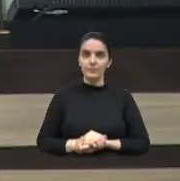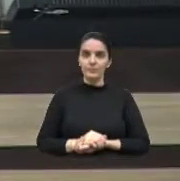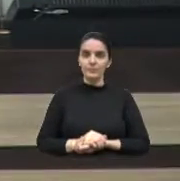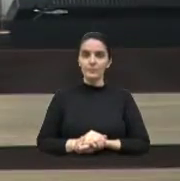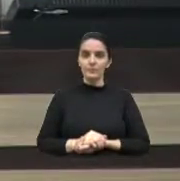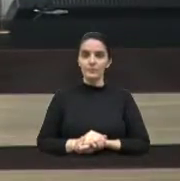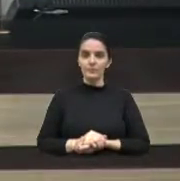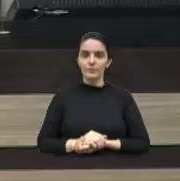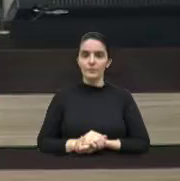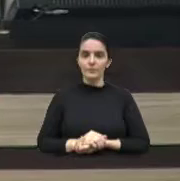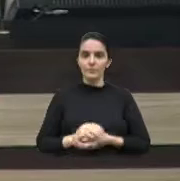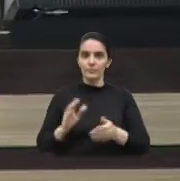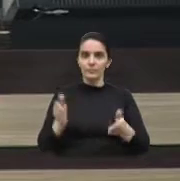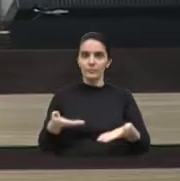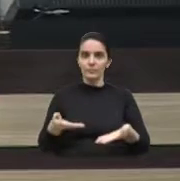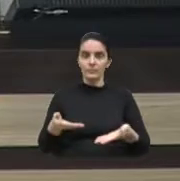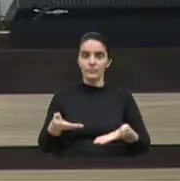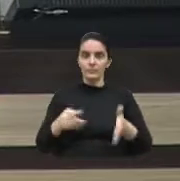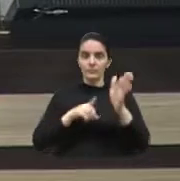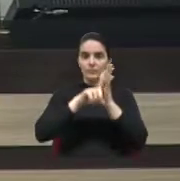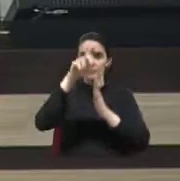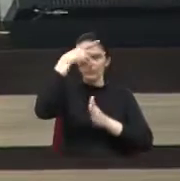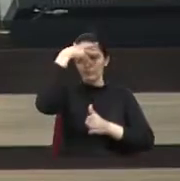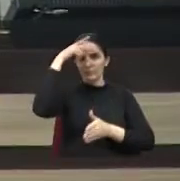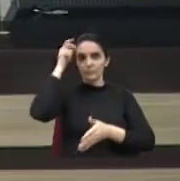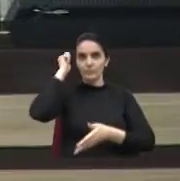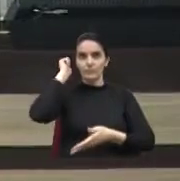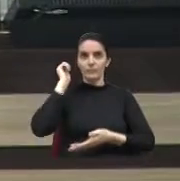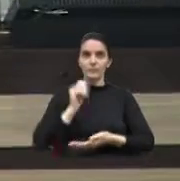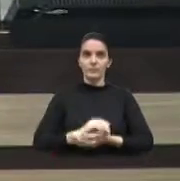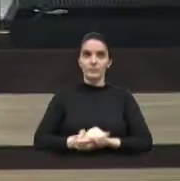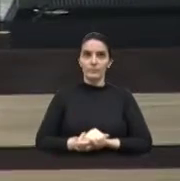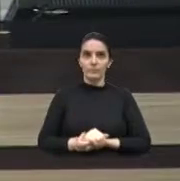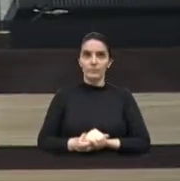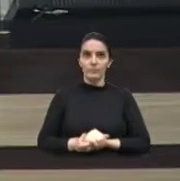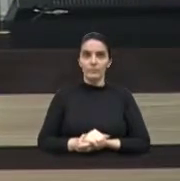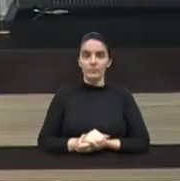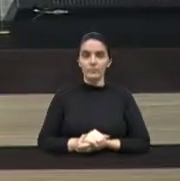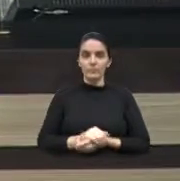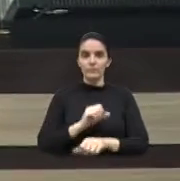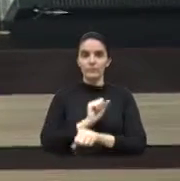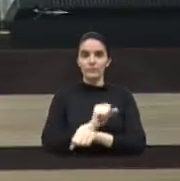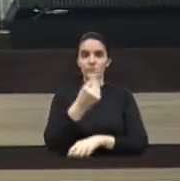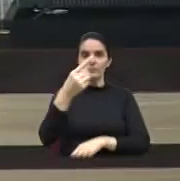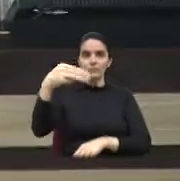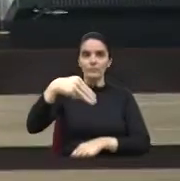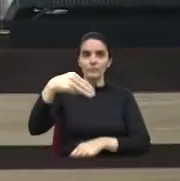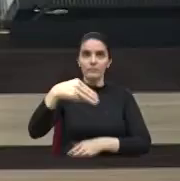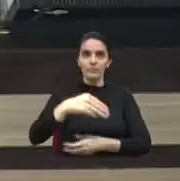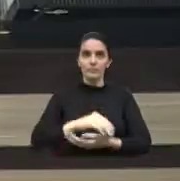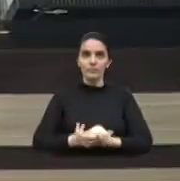Senhor presidente, partiremos para os requerimentos dos vereadores. Só um minuto, a sessão está suspensa por um minuto.